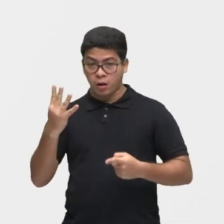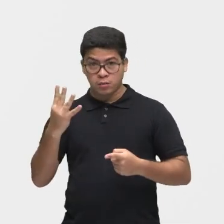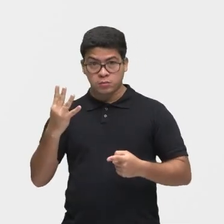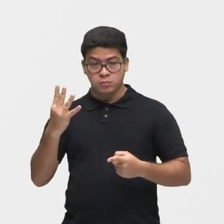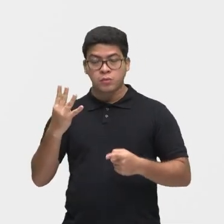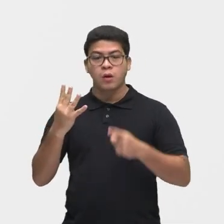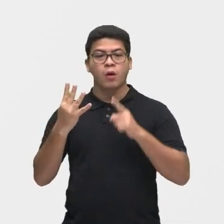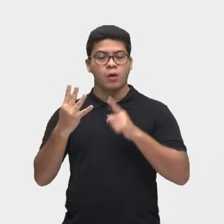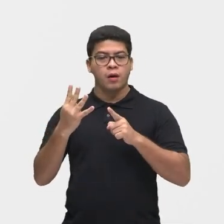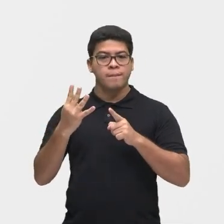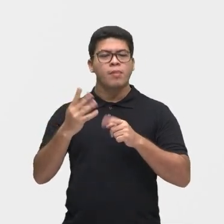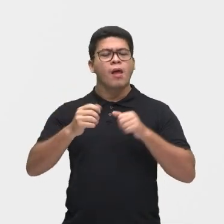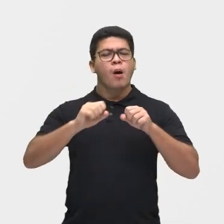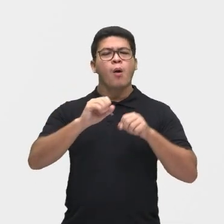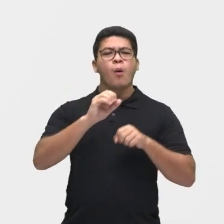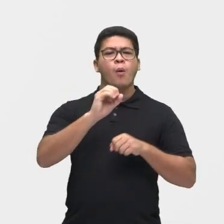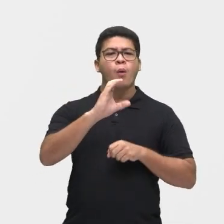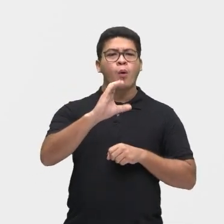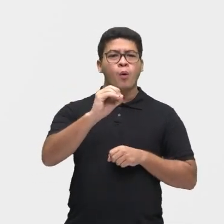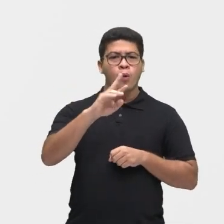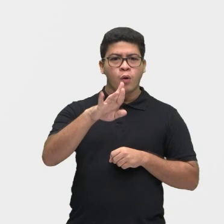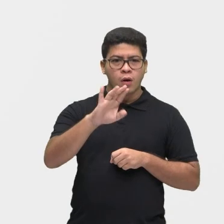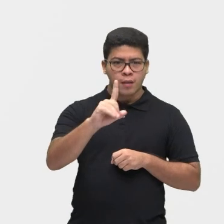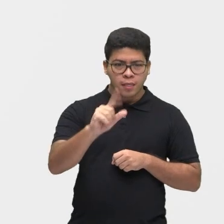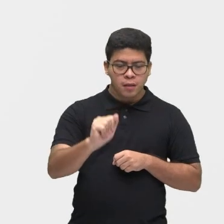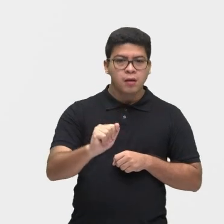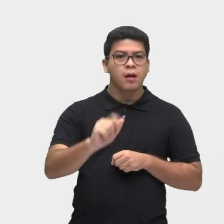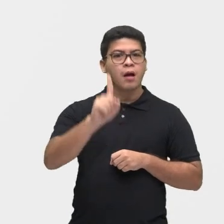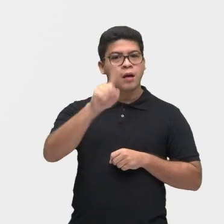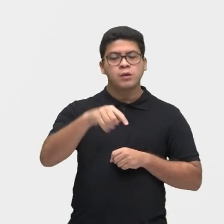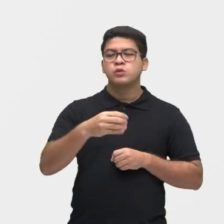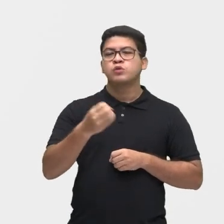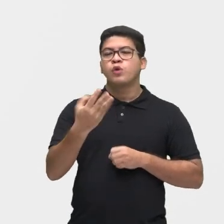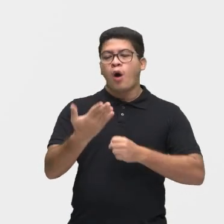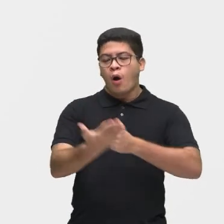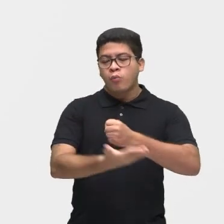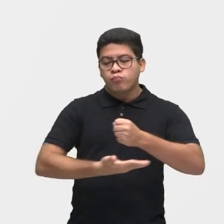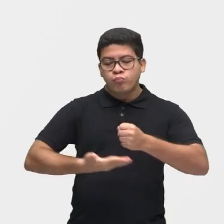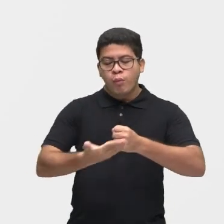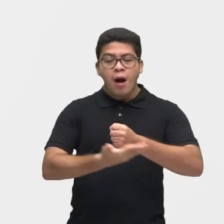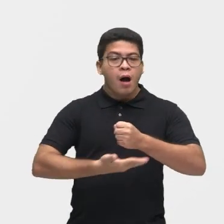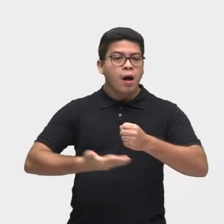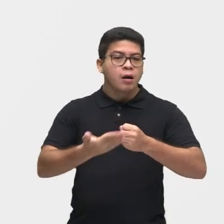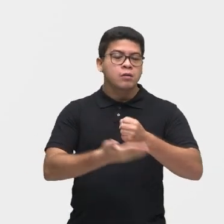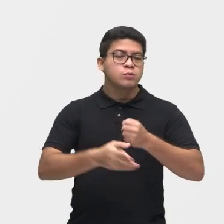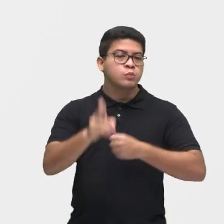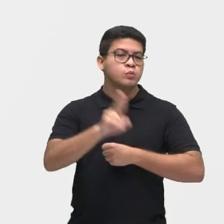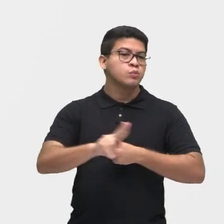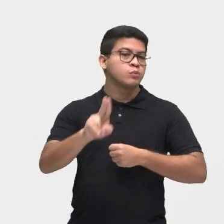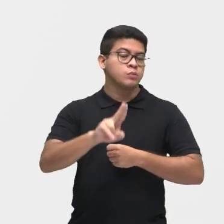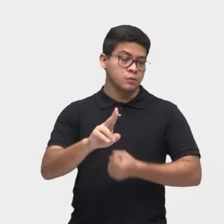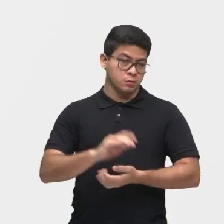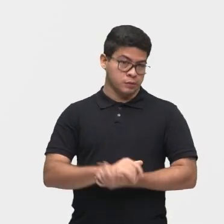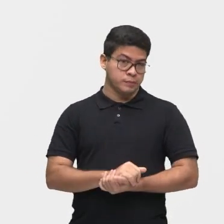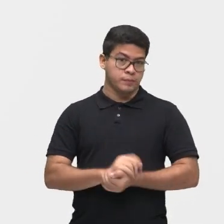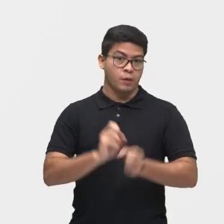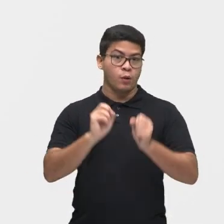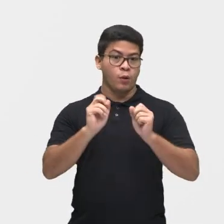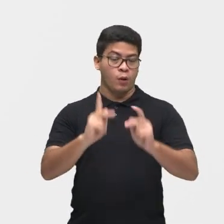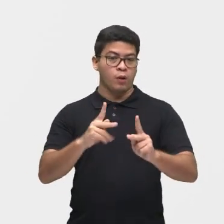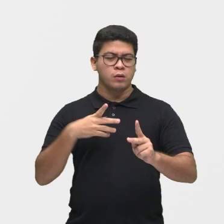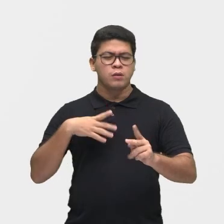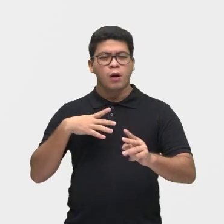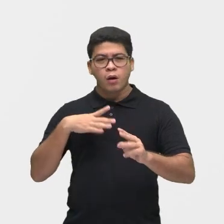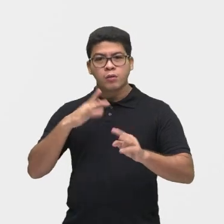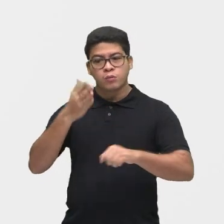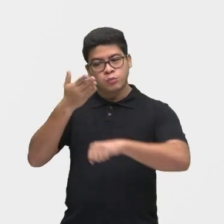obrigatório apenas nas categorias de base, tá? Então, a corda só é utilizada mesmo em categorias de base